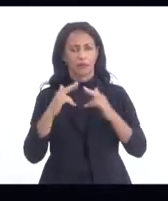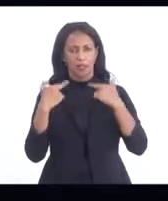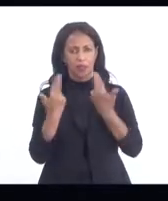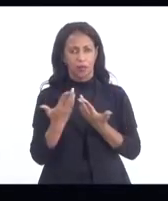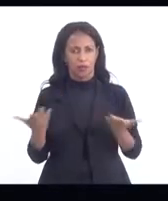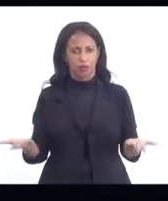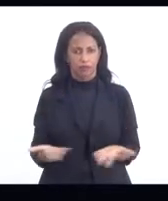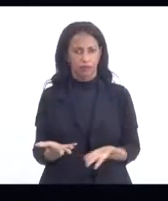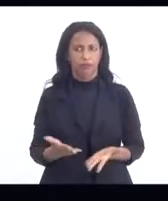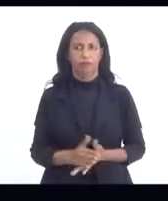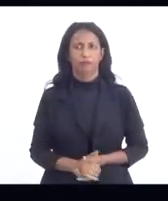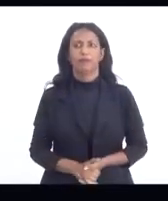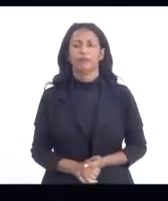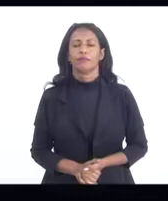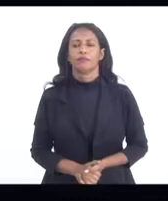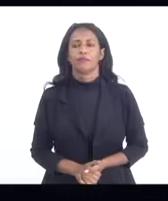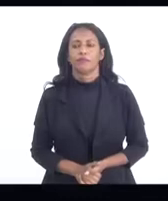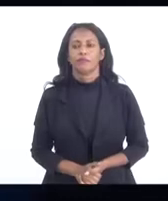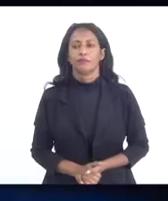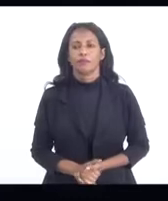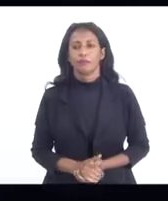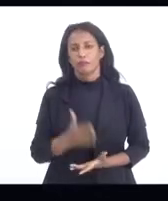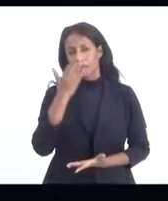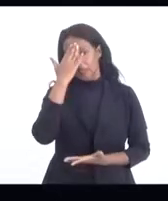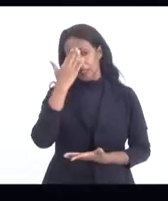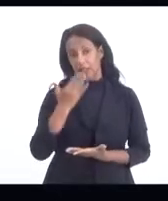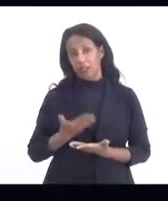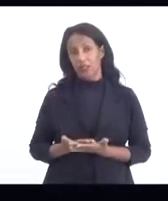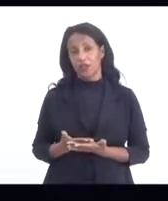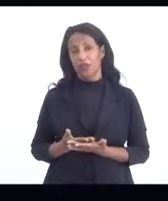hoje. Eu acredito que,